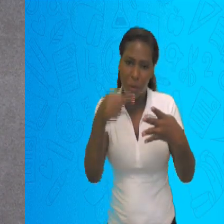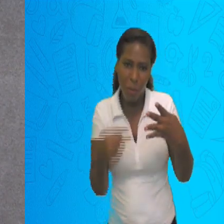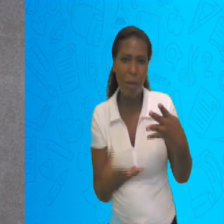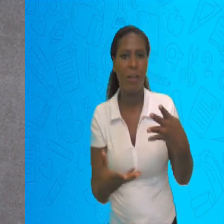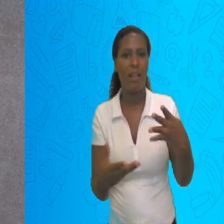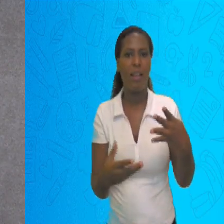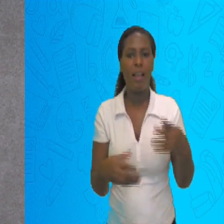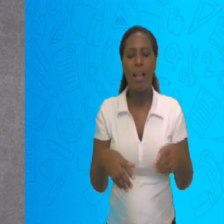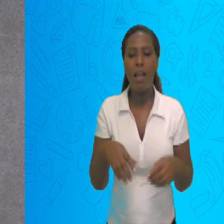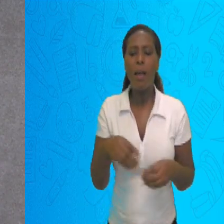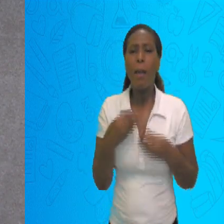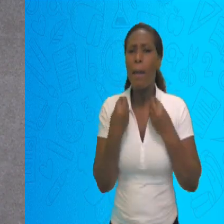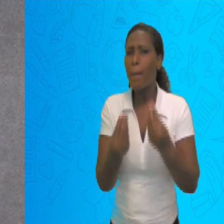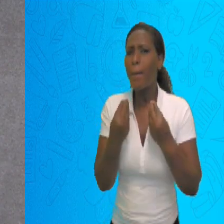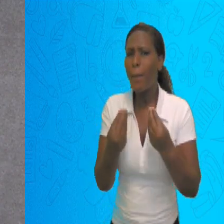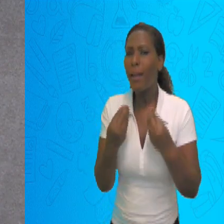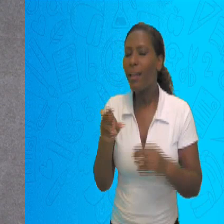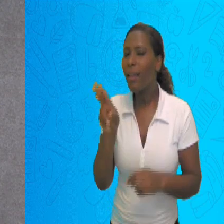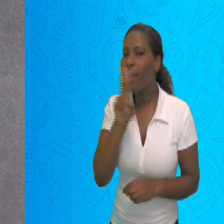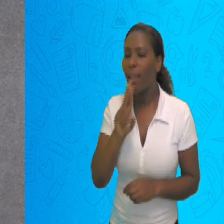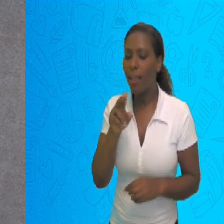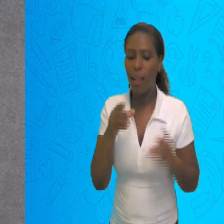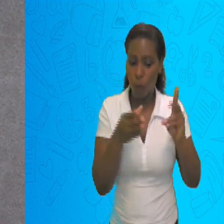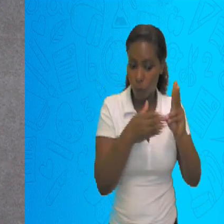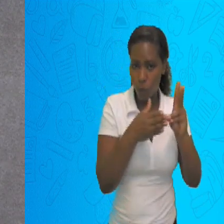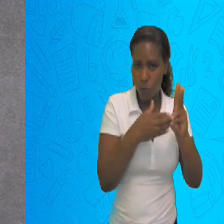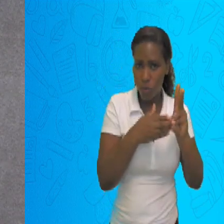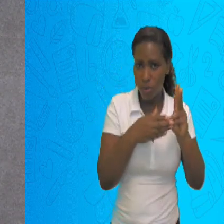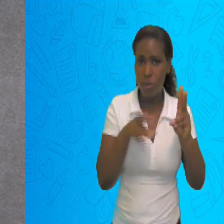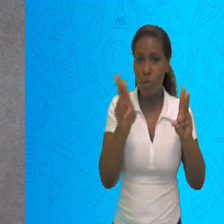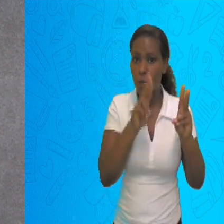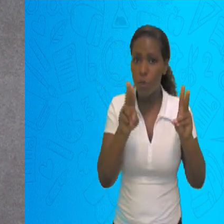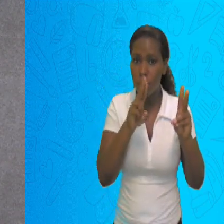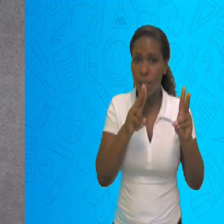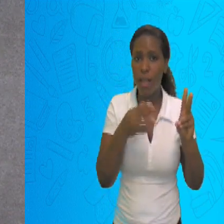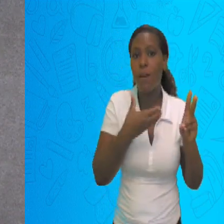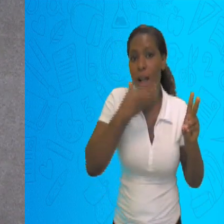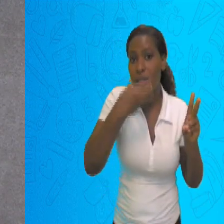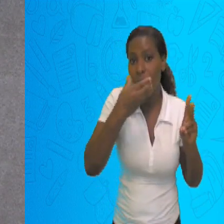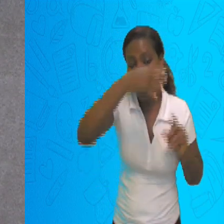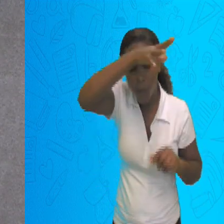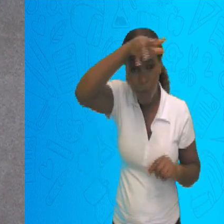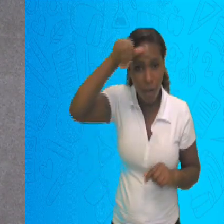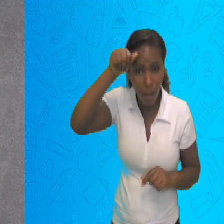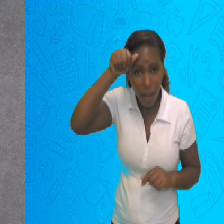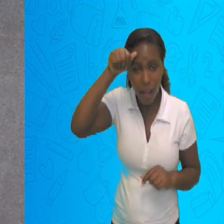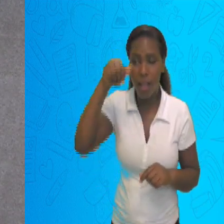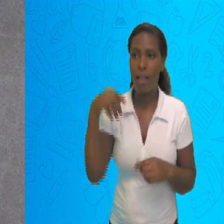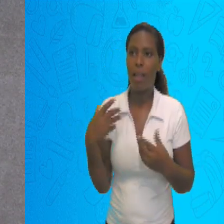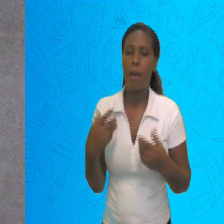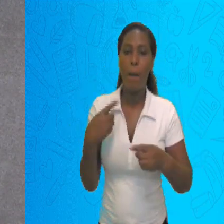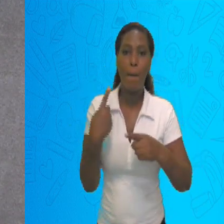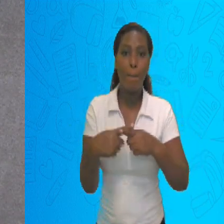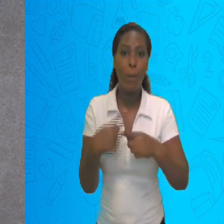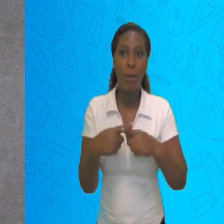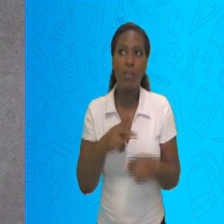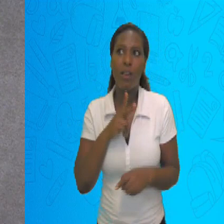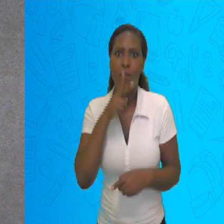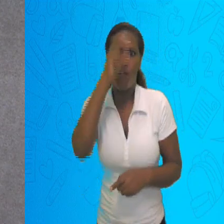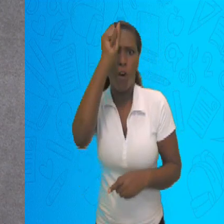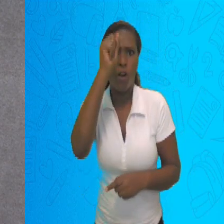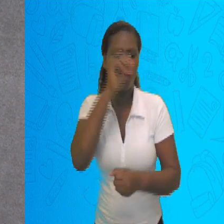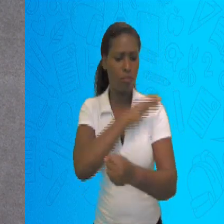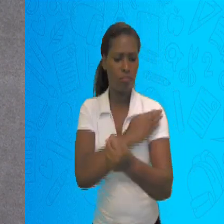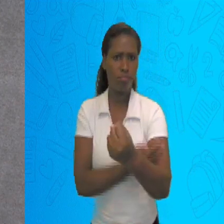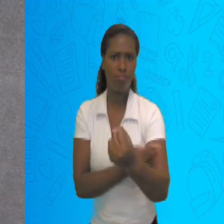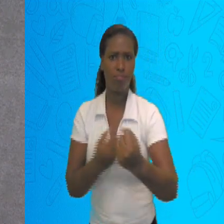trazer energia para o trabalho, para as guerras. Então, ele vem com essa característica neste período.